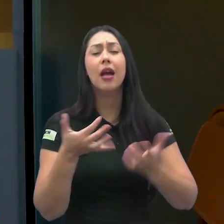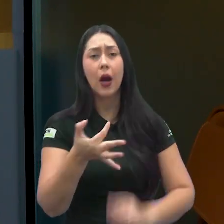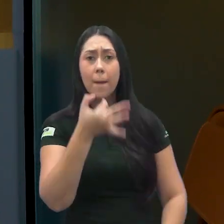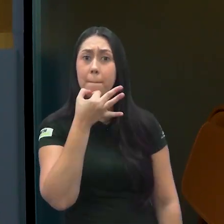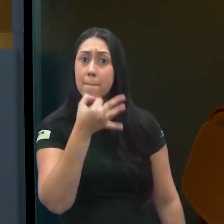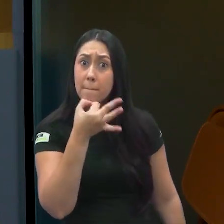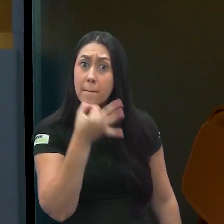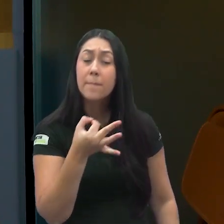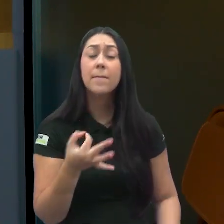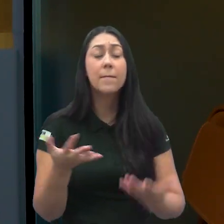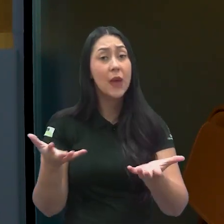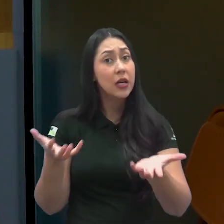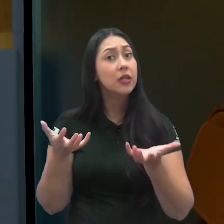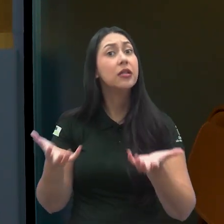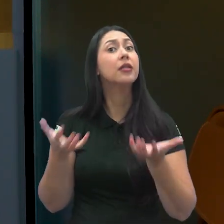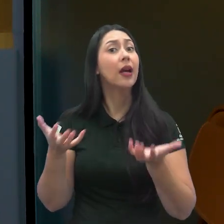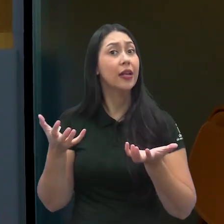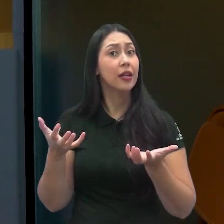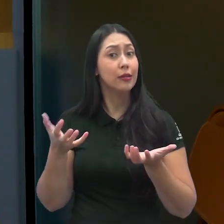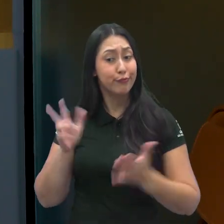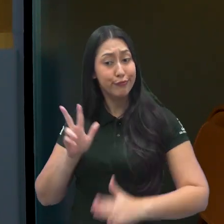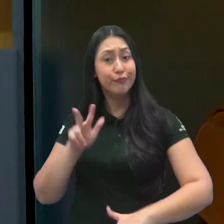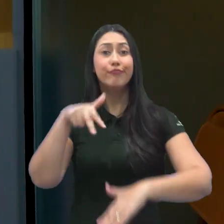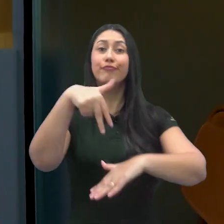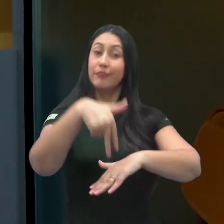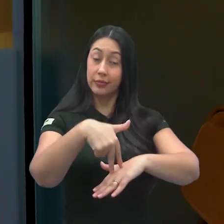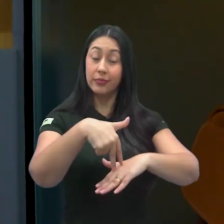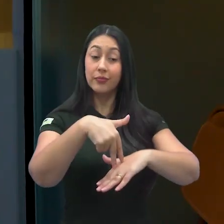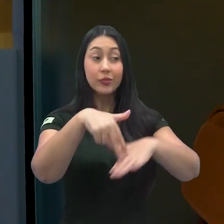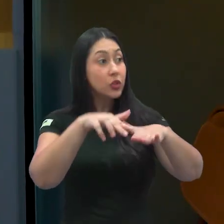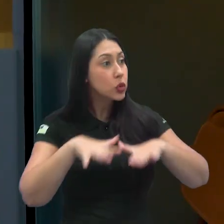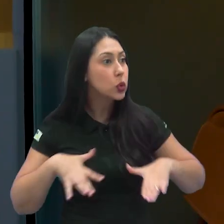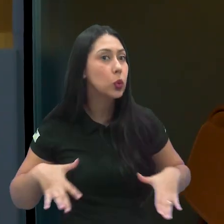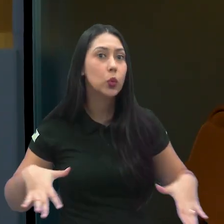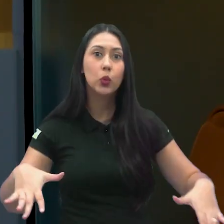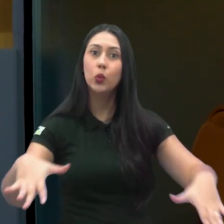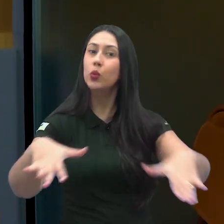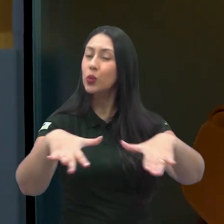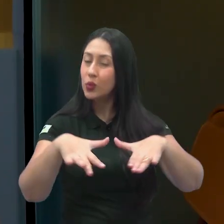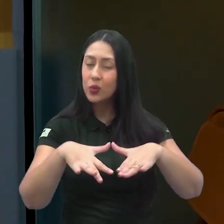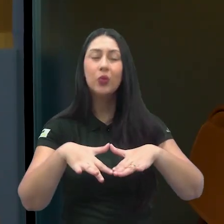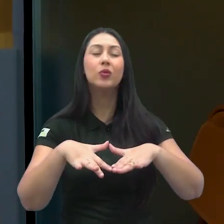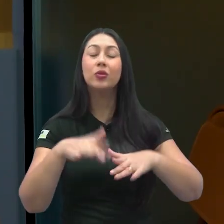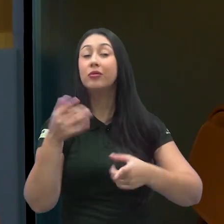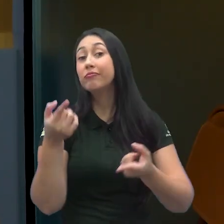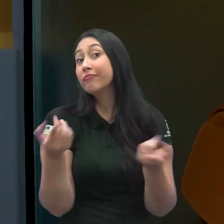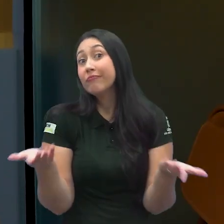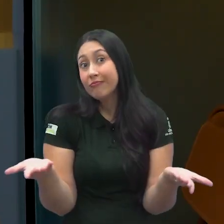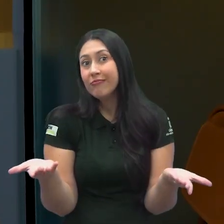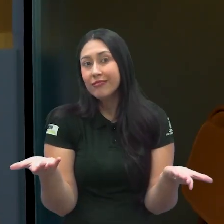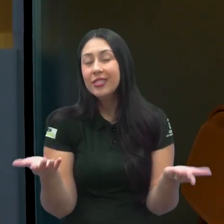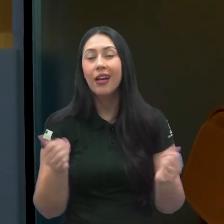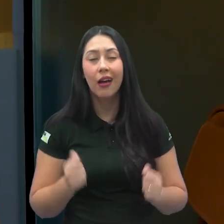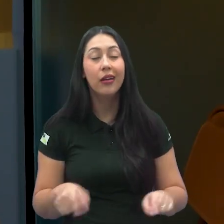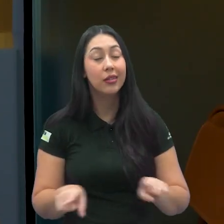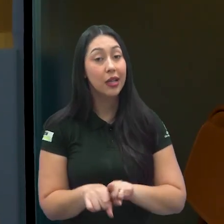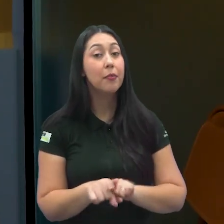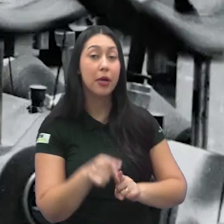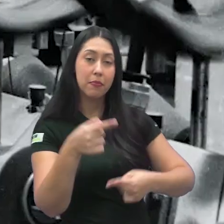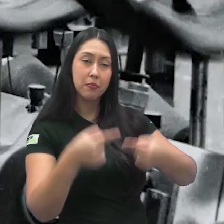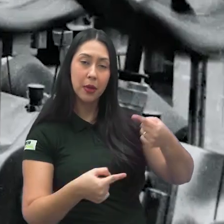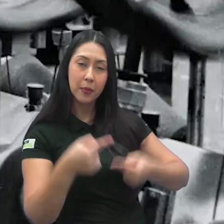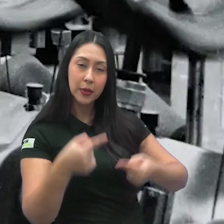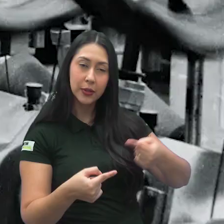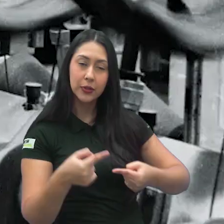sua opinião, que querem também estar nos espaços, e em todos os espaços, por que não, né? E a política é um